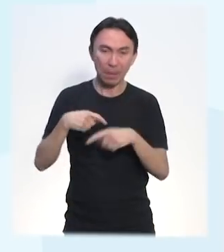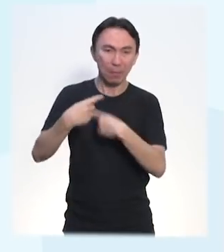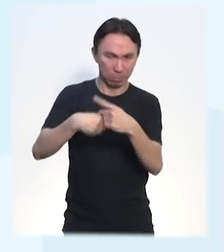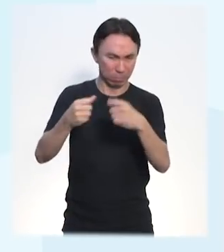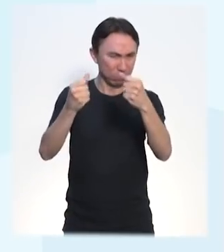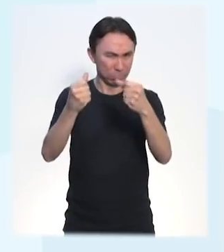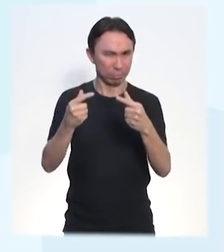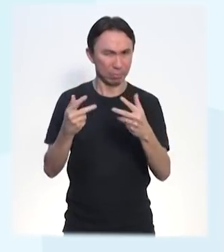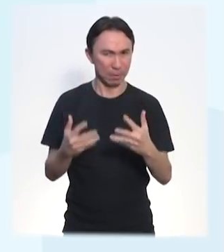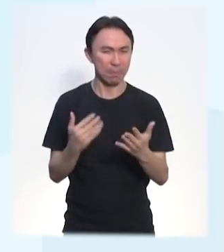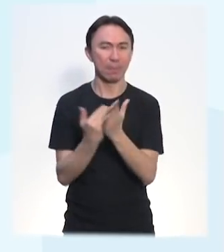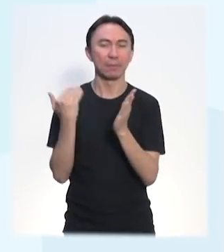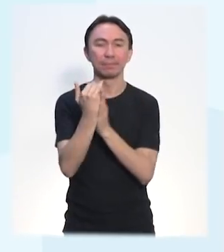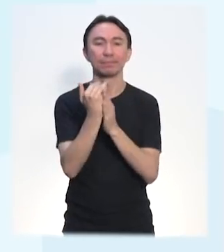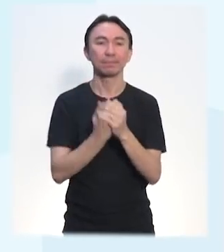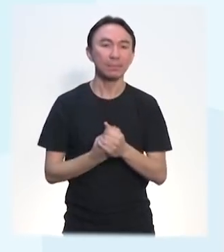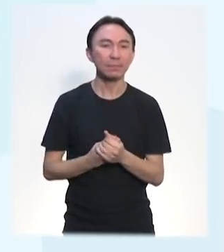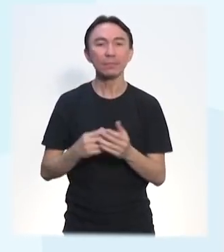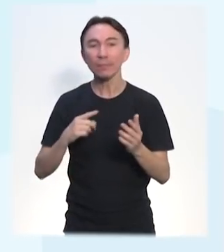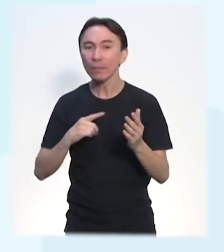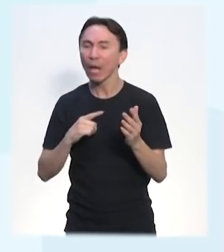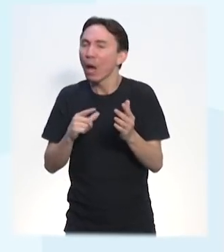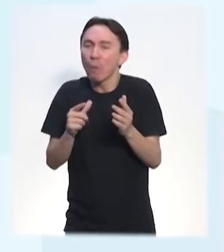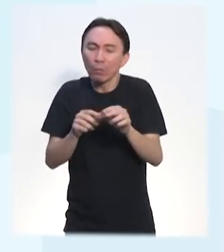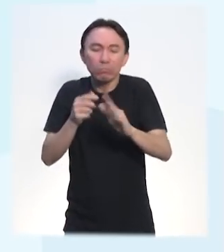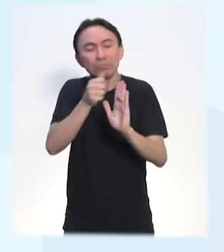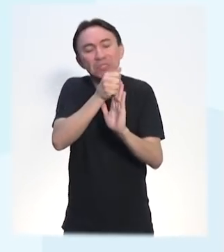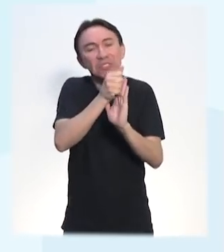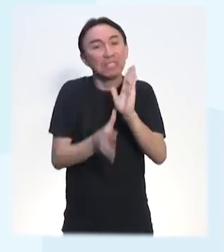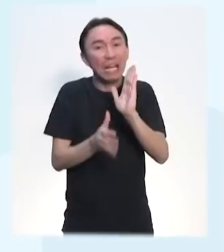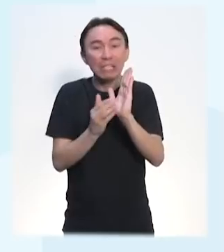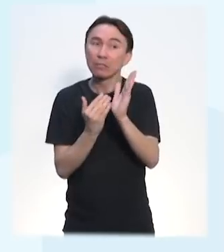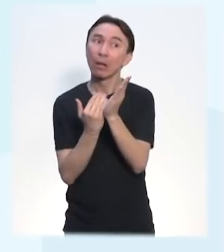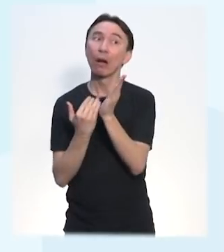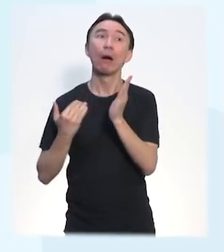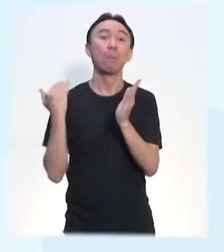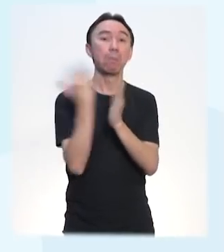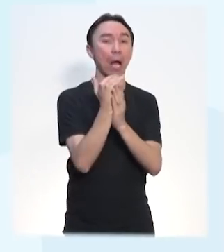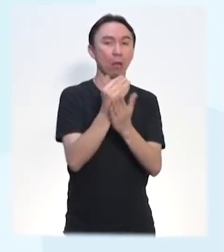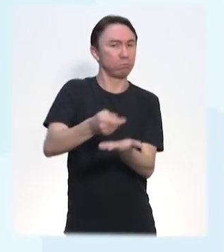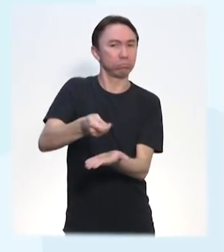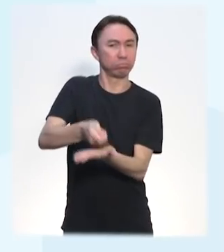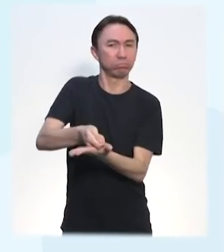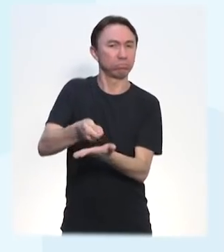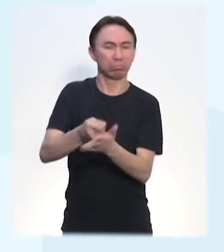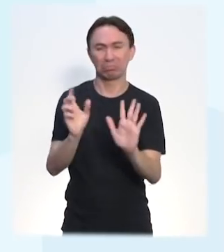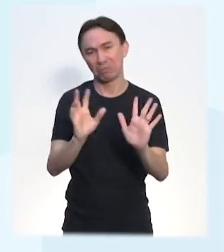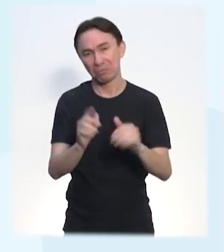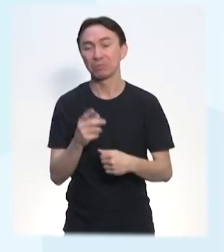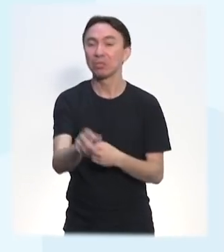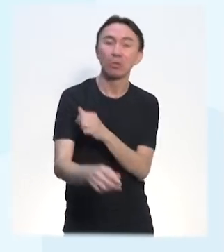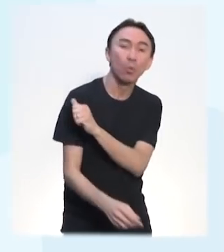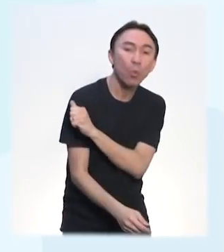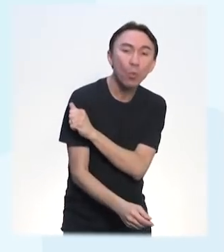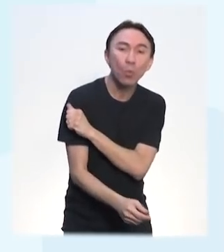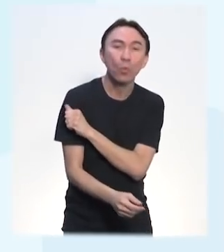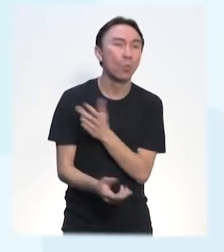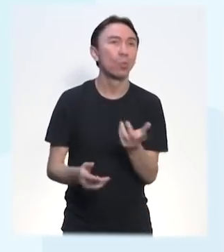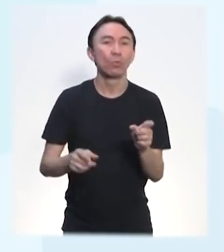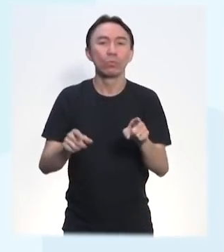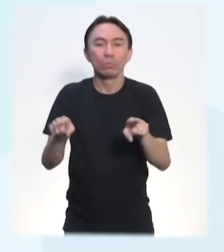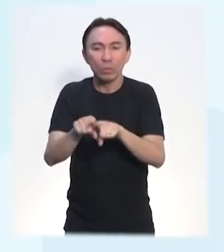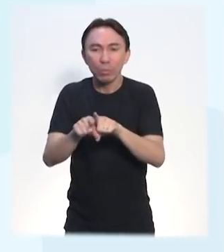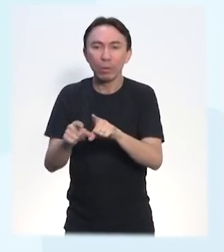é uma atividade opcional, não é obrigatória, onde o estudante, juntamente com seu professor, sua professora, né, irão